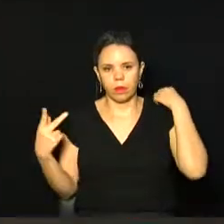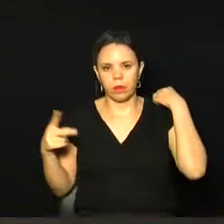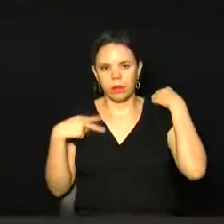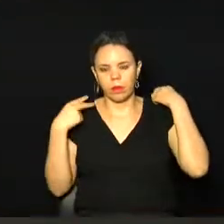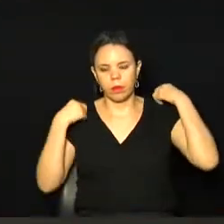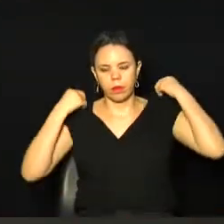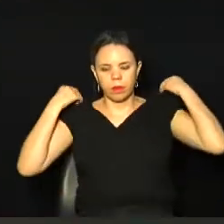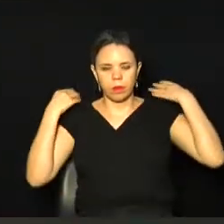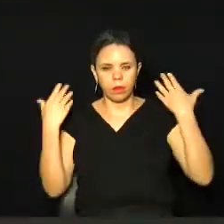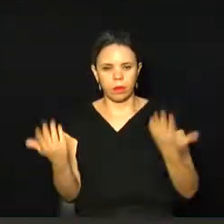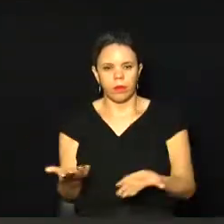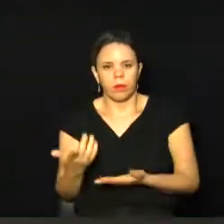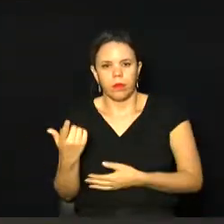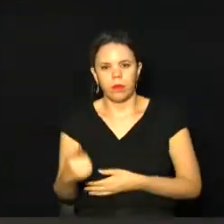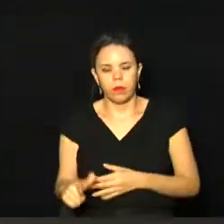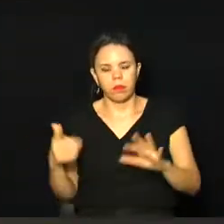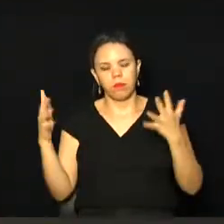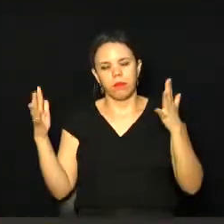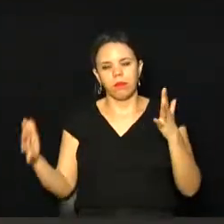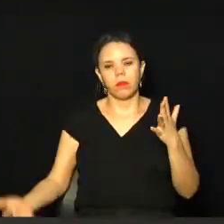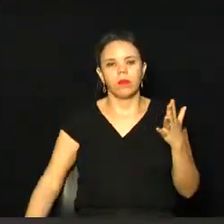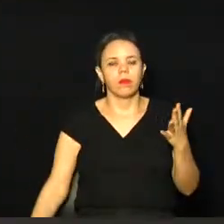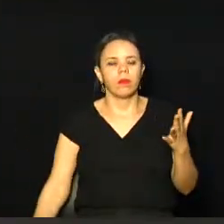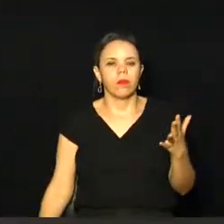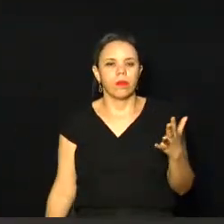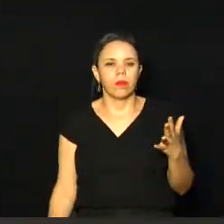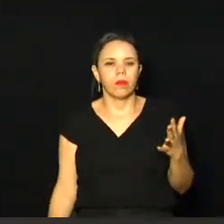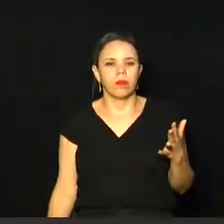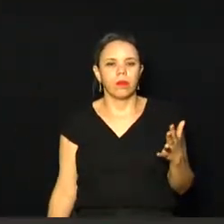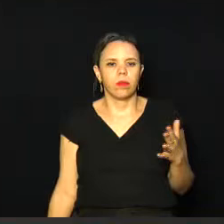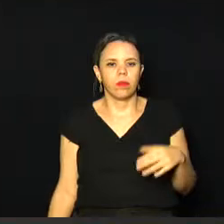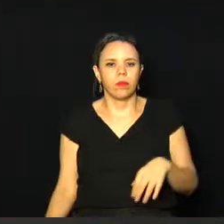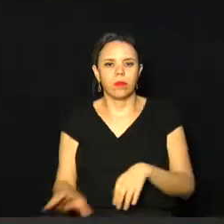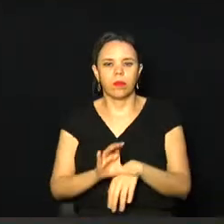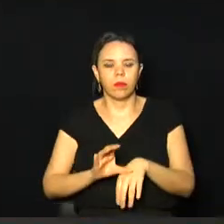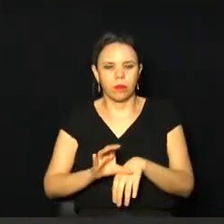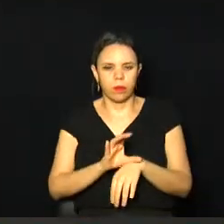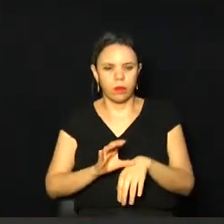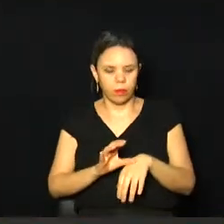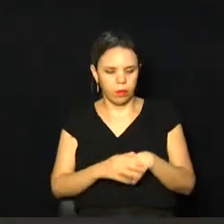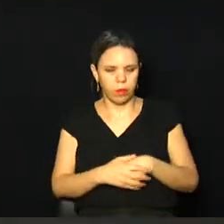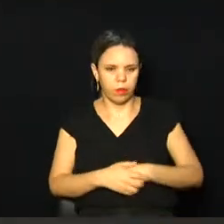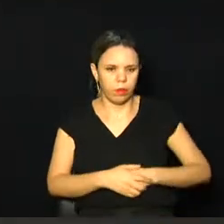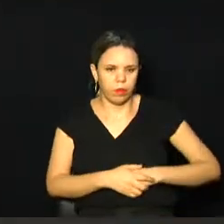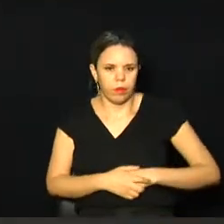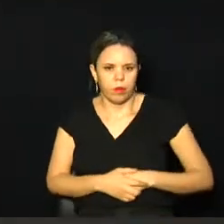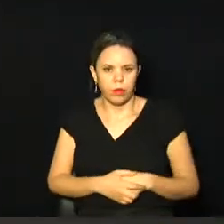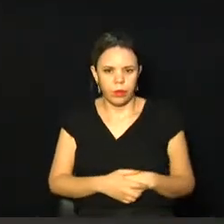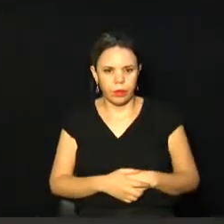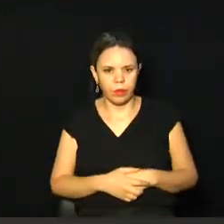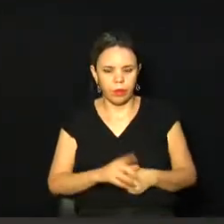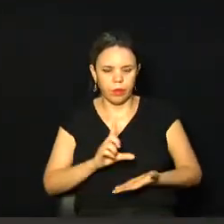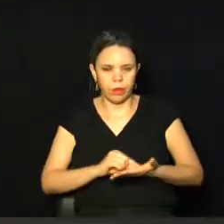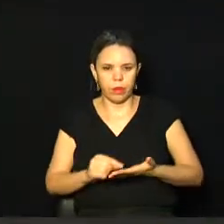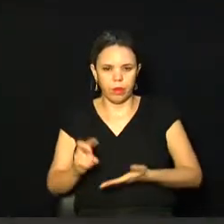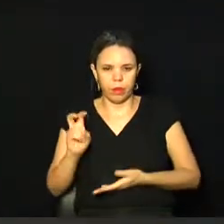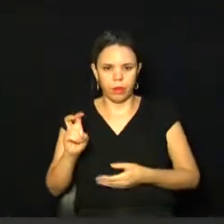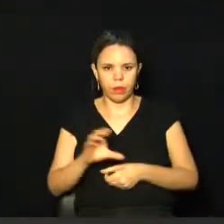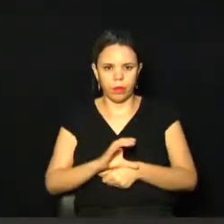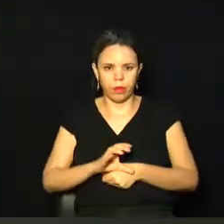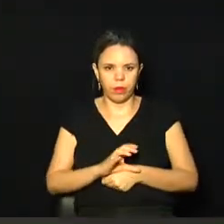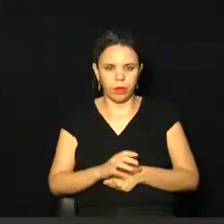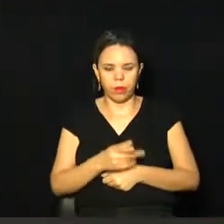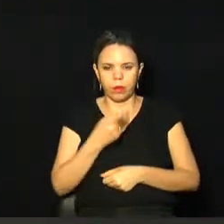vereador. Mais uma vez, parabéns. Ainda que a nossa Constituição ela traga que, no seu artigo 5º da Constituição,